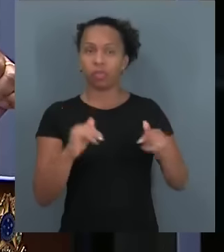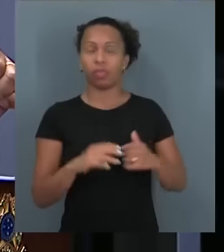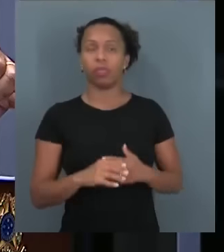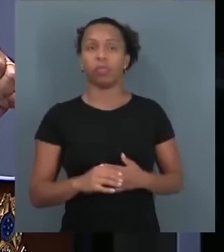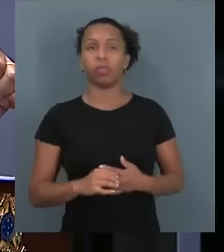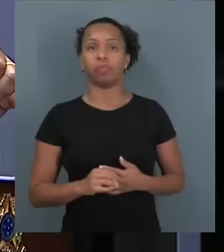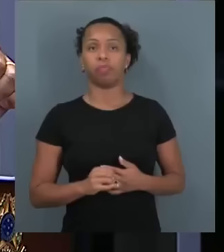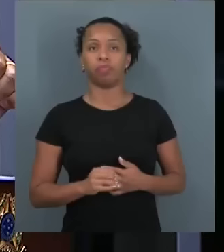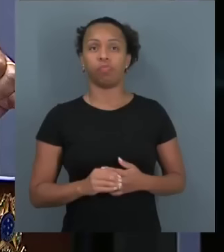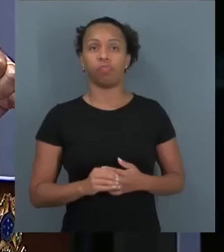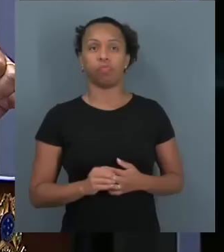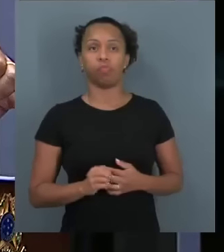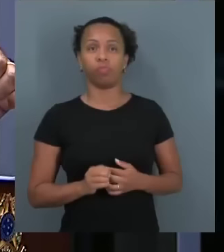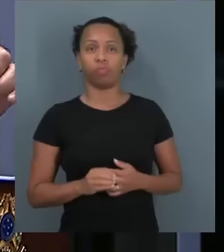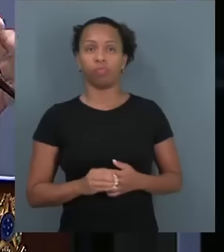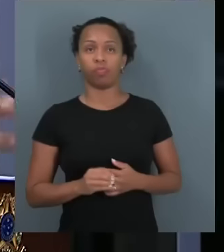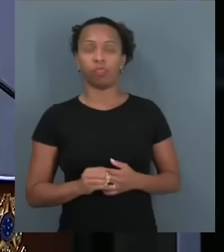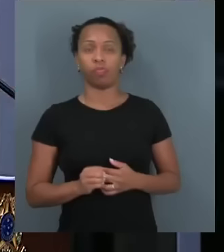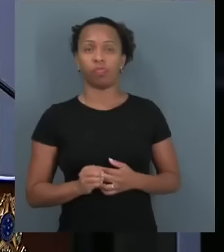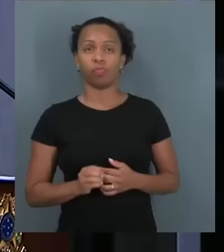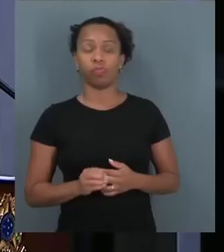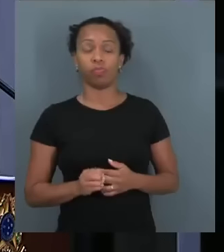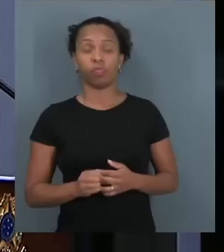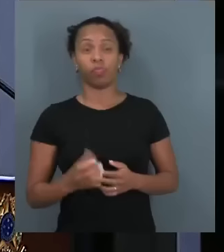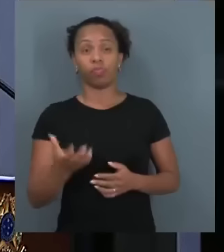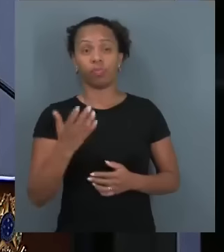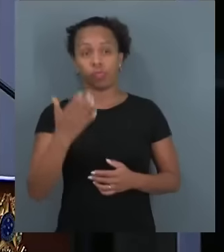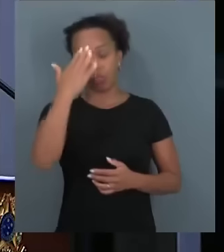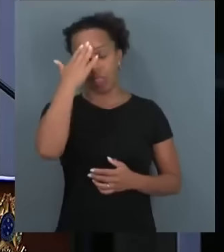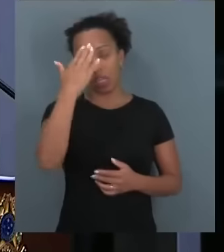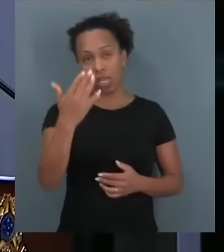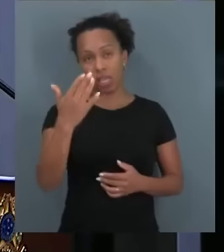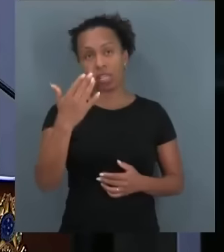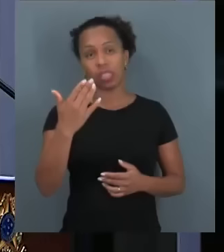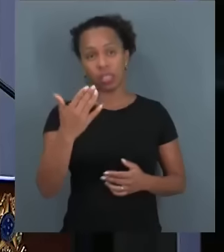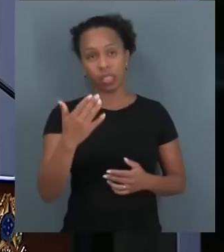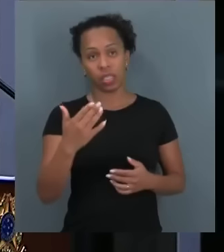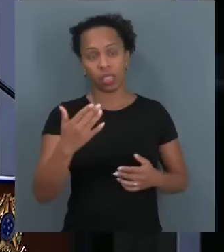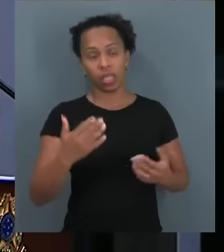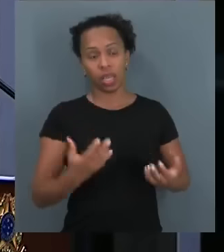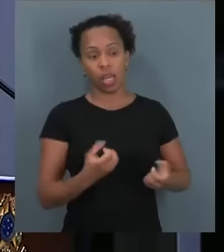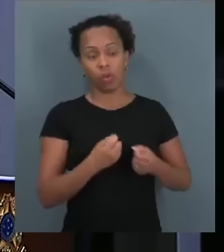Eu quero, em primeiro lugar, agradecer a acolhida que eu tive